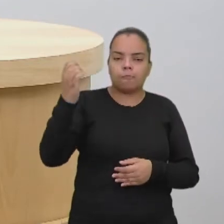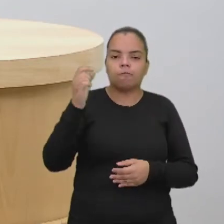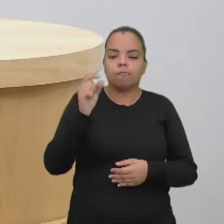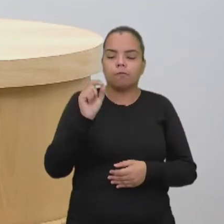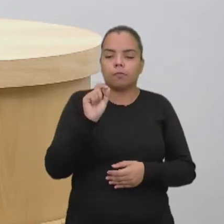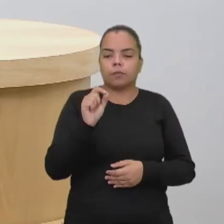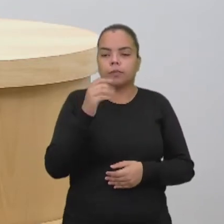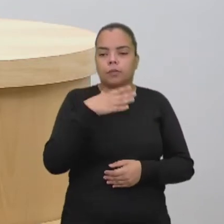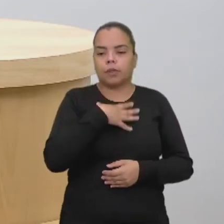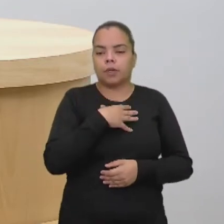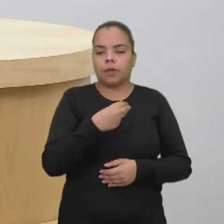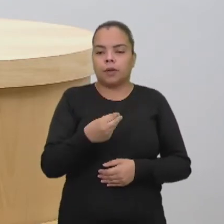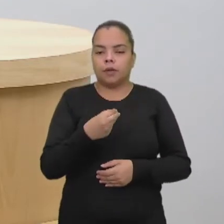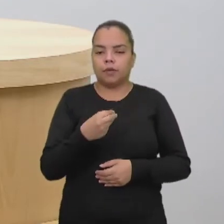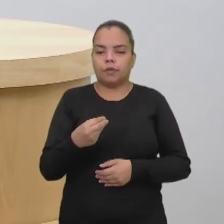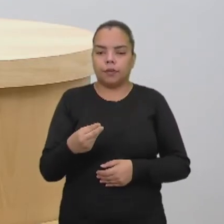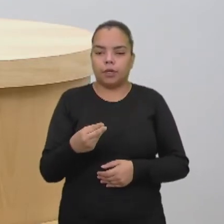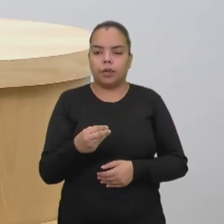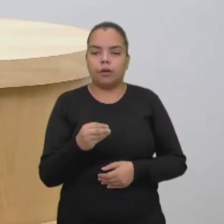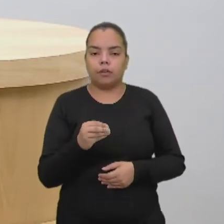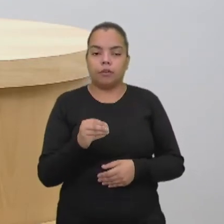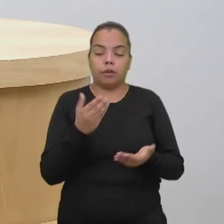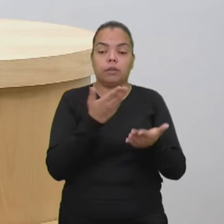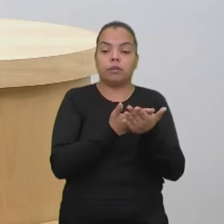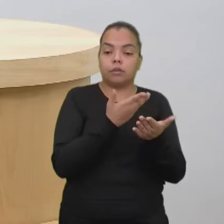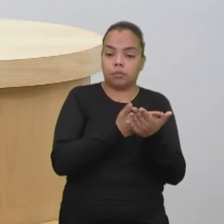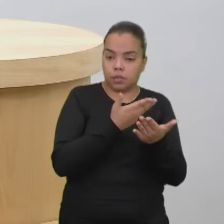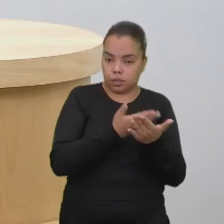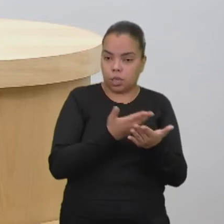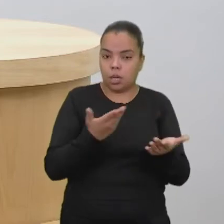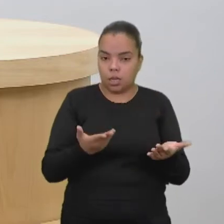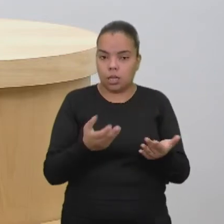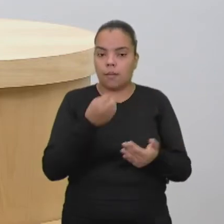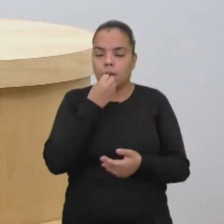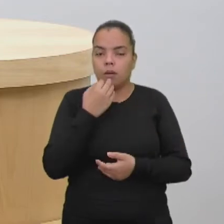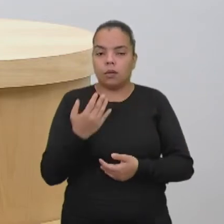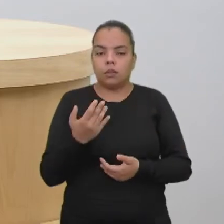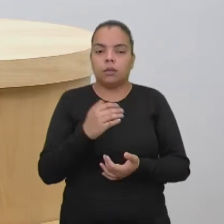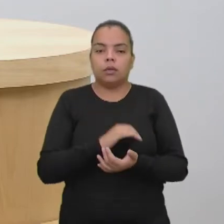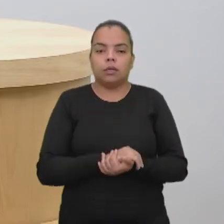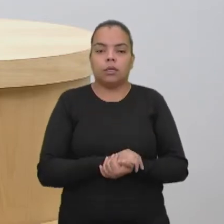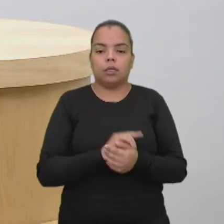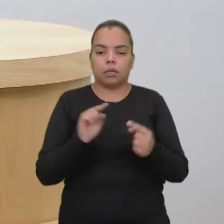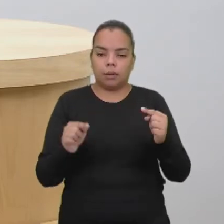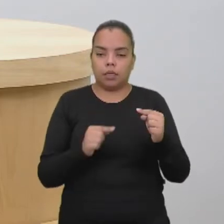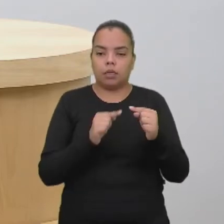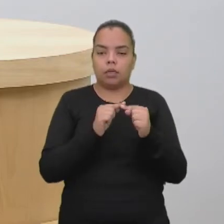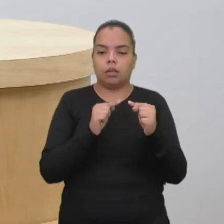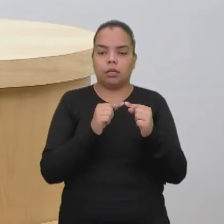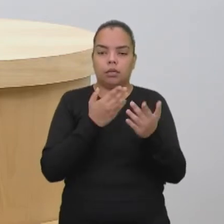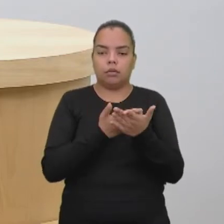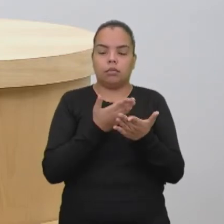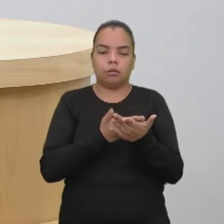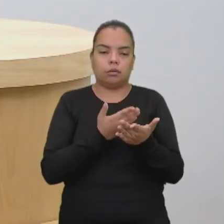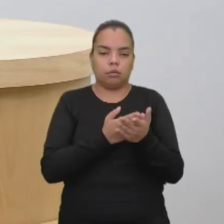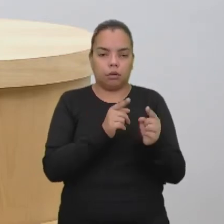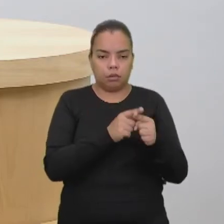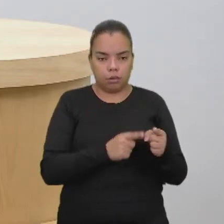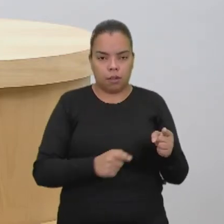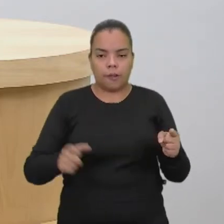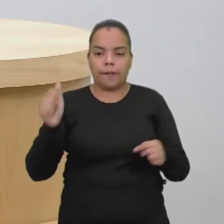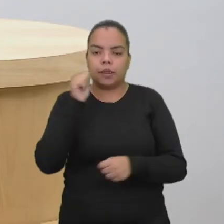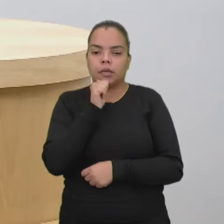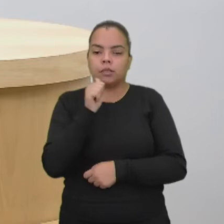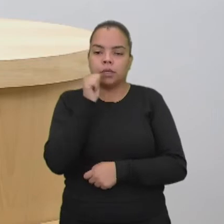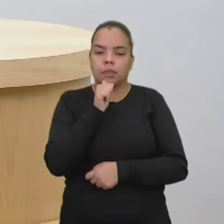filha vai estar numa creche, né? E também, né, até relacionados aí com a questão dos estudos, né? Muitas meninas